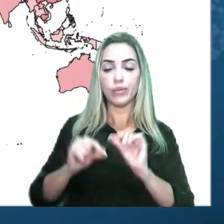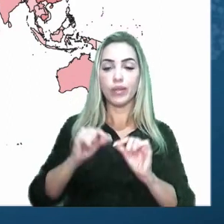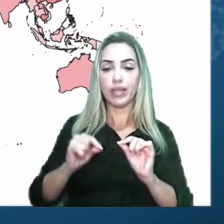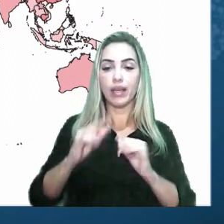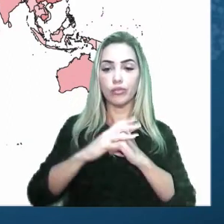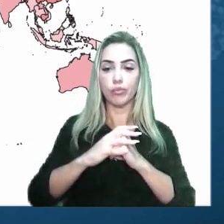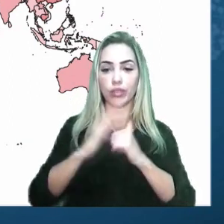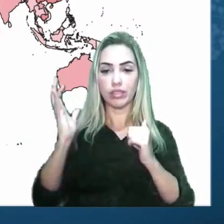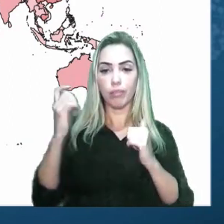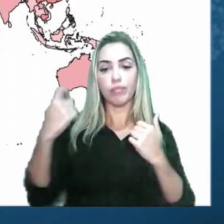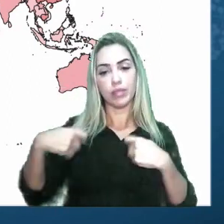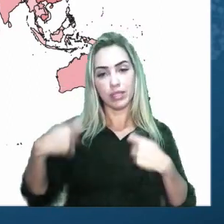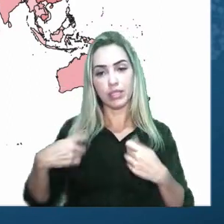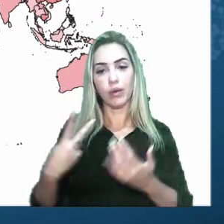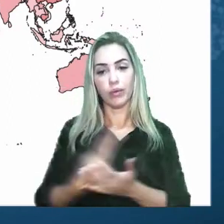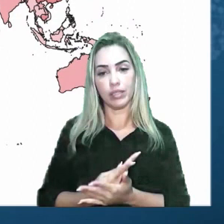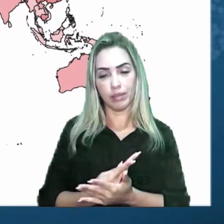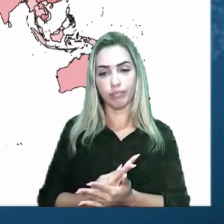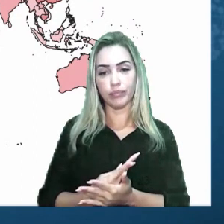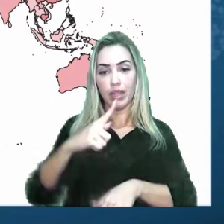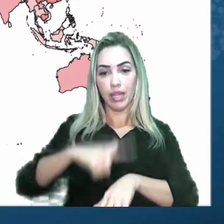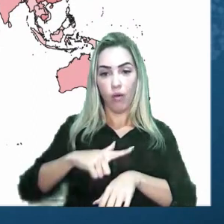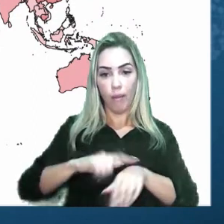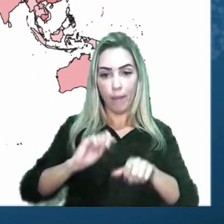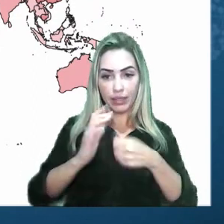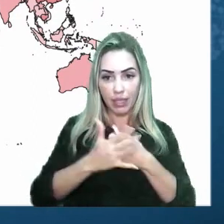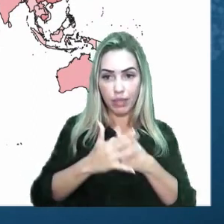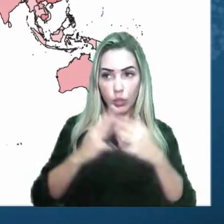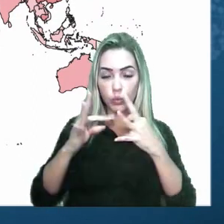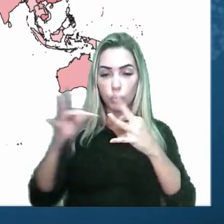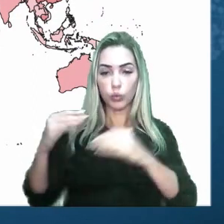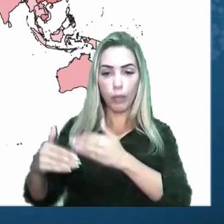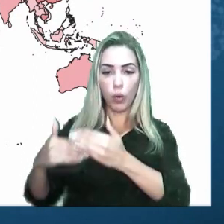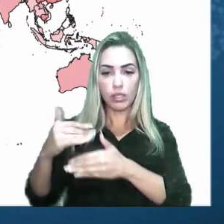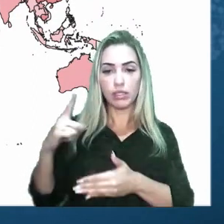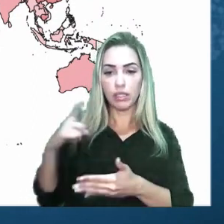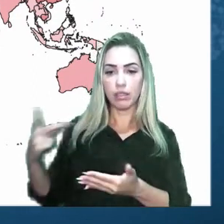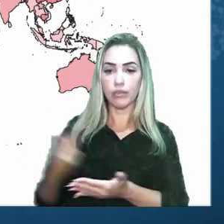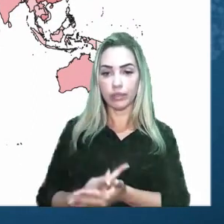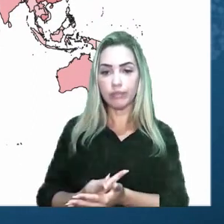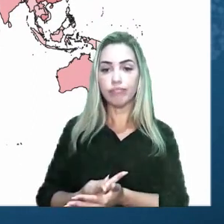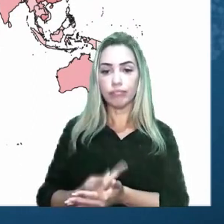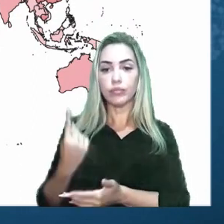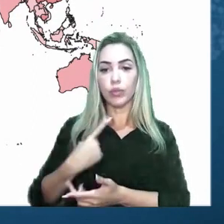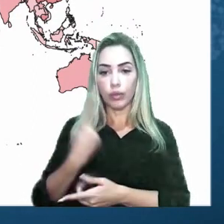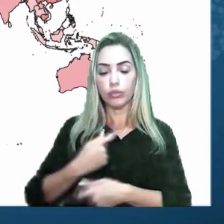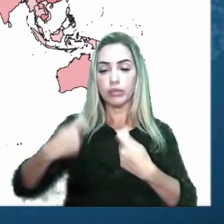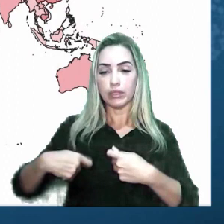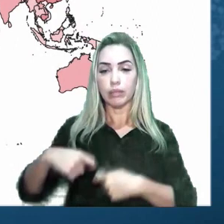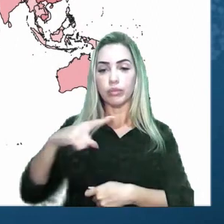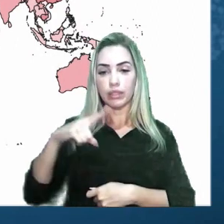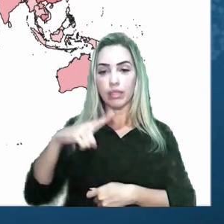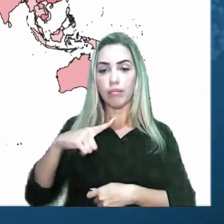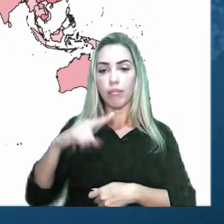tem que acontecer. Na hora da pandemia, enquanto todos os processos estão acontecendo, nós temos que ter, como marcado